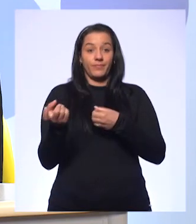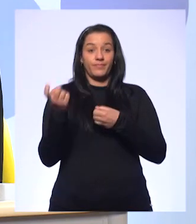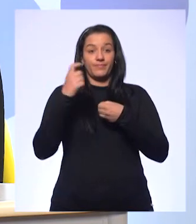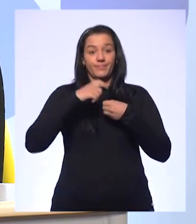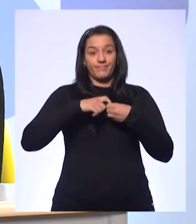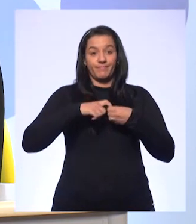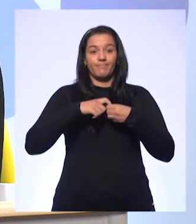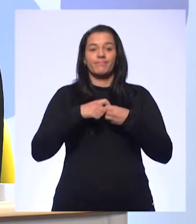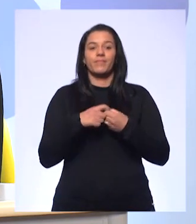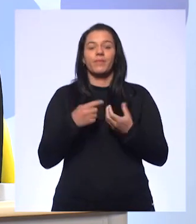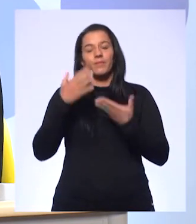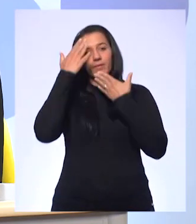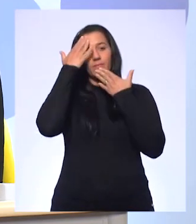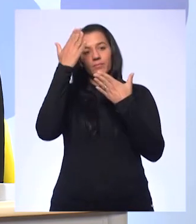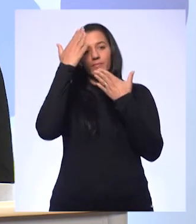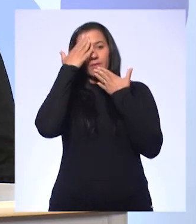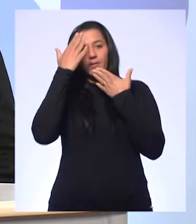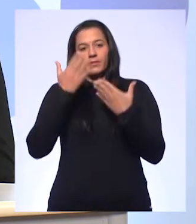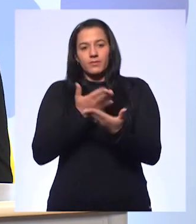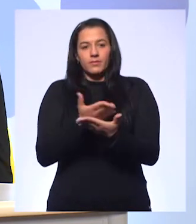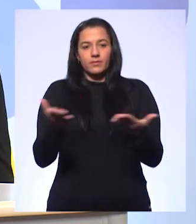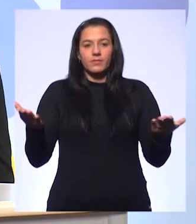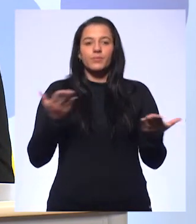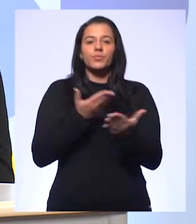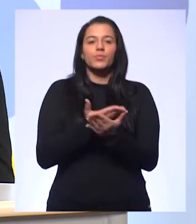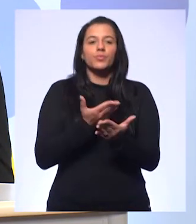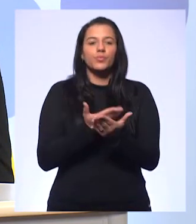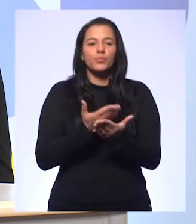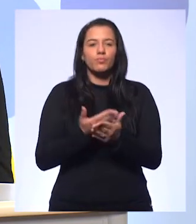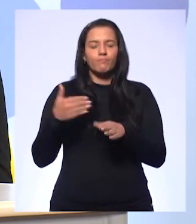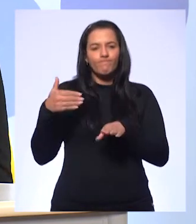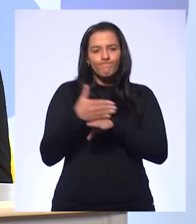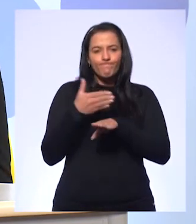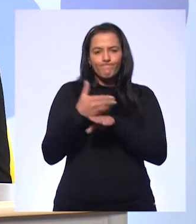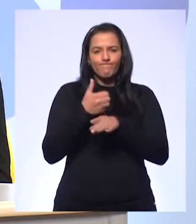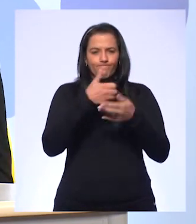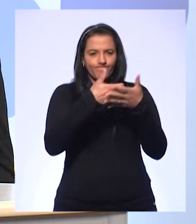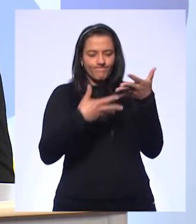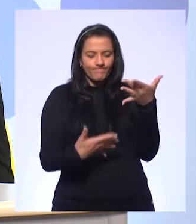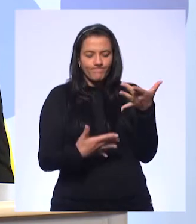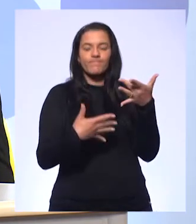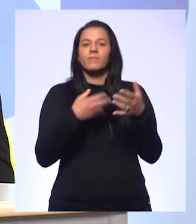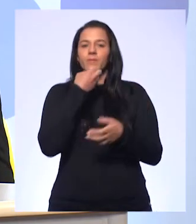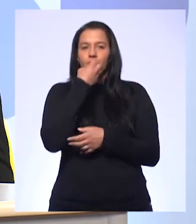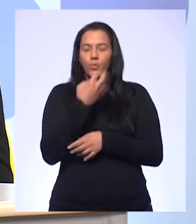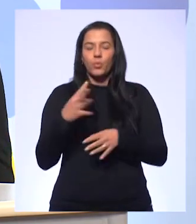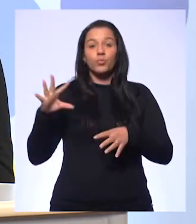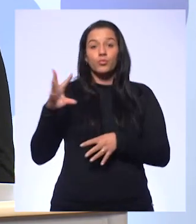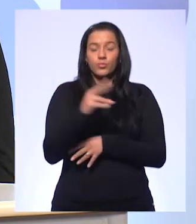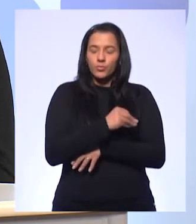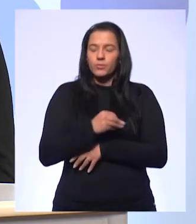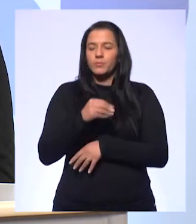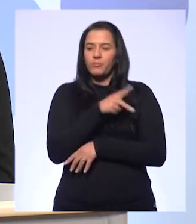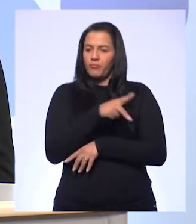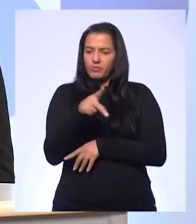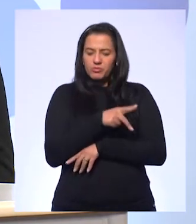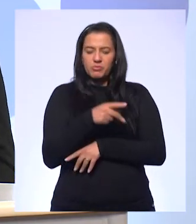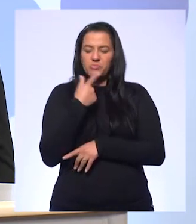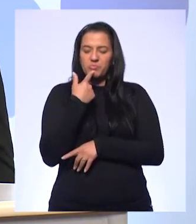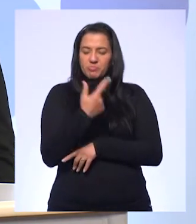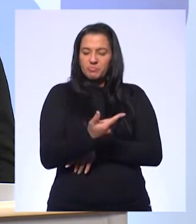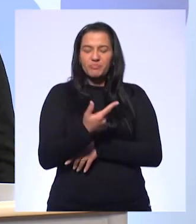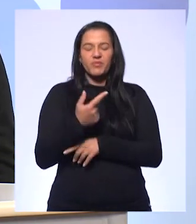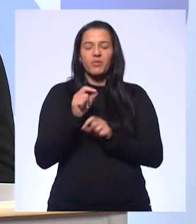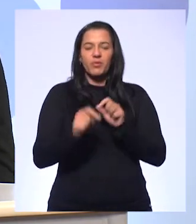Voltamos. Obrigada, estudantes que colocaram aqui as contribuições do chat. E a grande maioria, professor Antônio, eu vou destacar aqui alguns nomes,